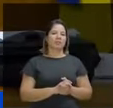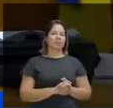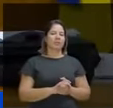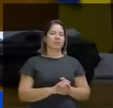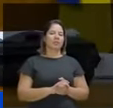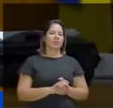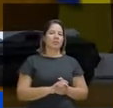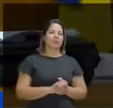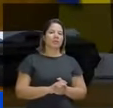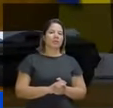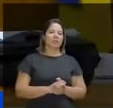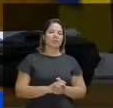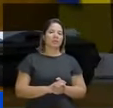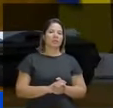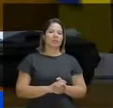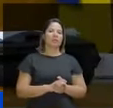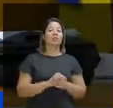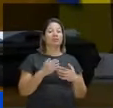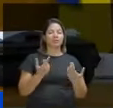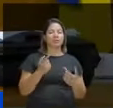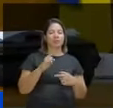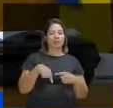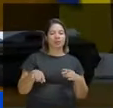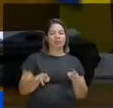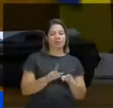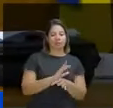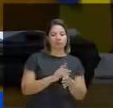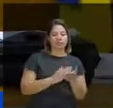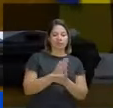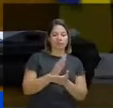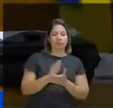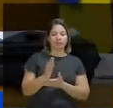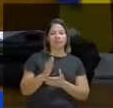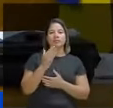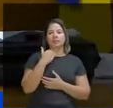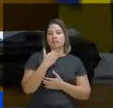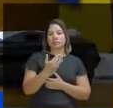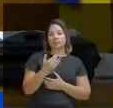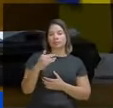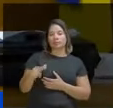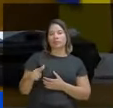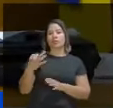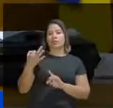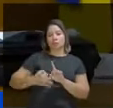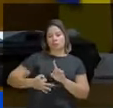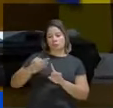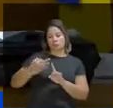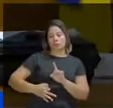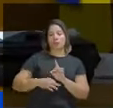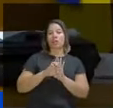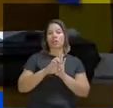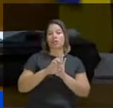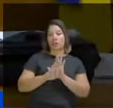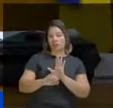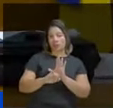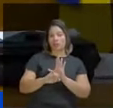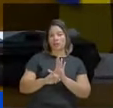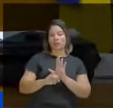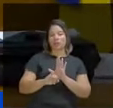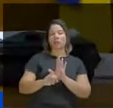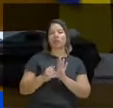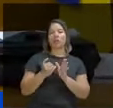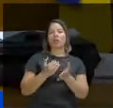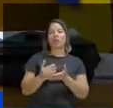startamos o pedido para que o Tribunal de Justiça iniciasse o procedimento do edital para convocar